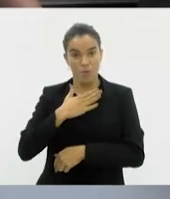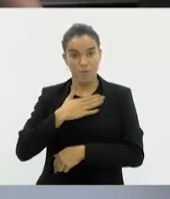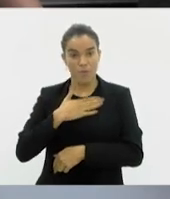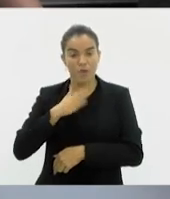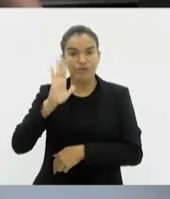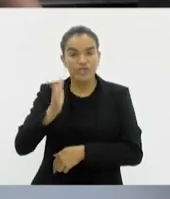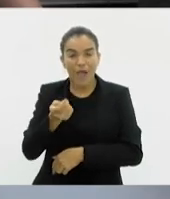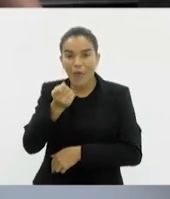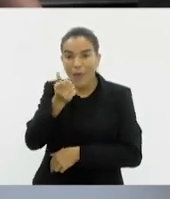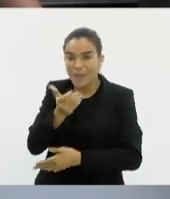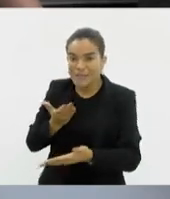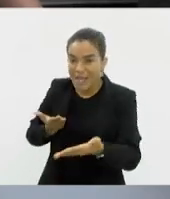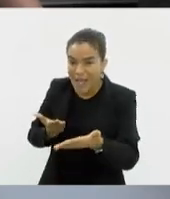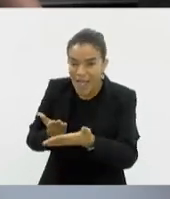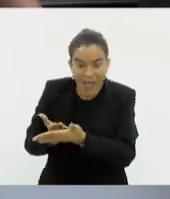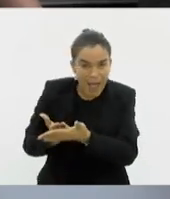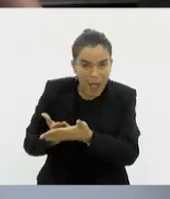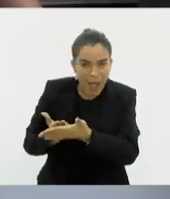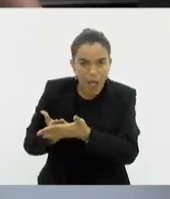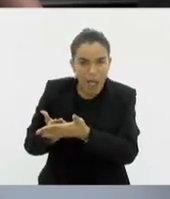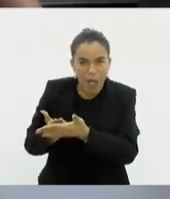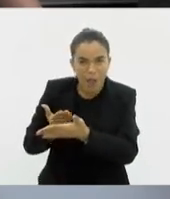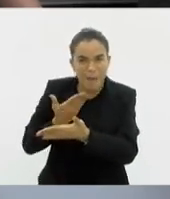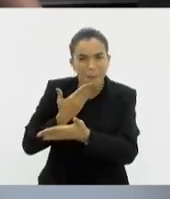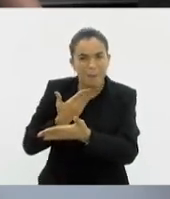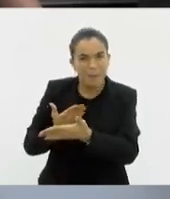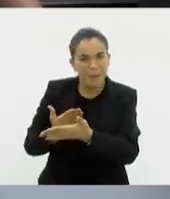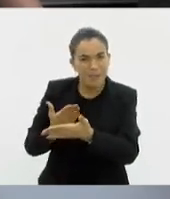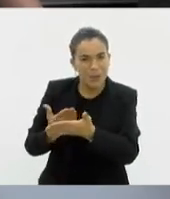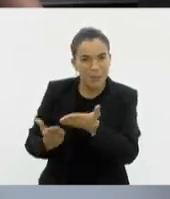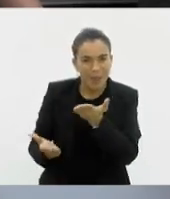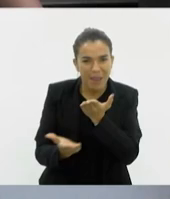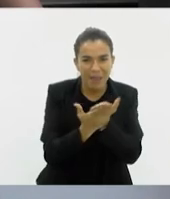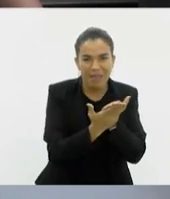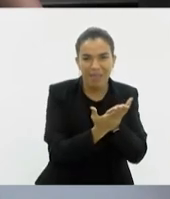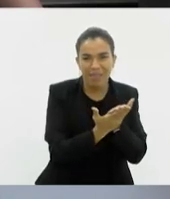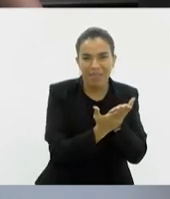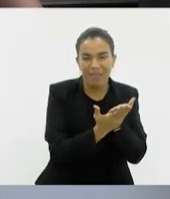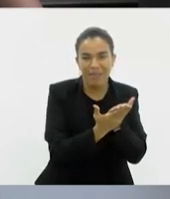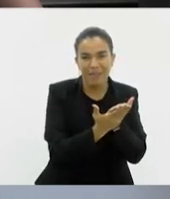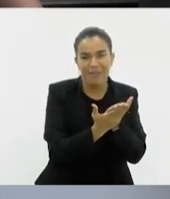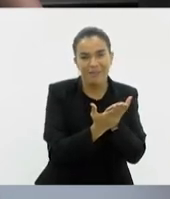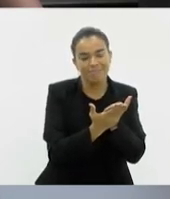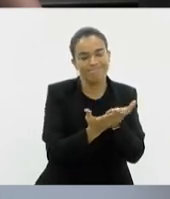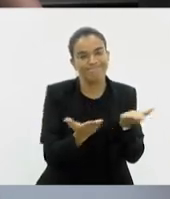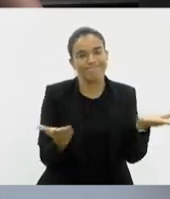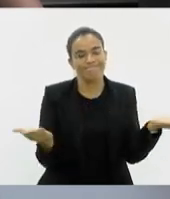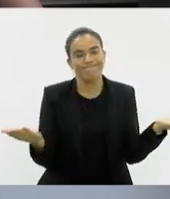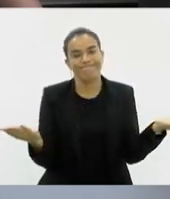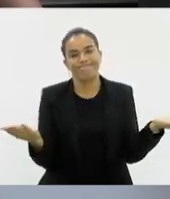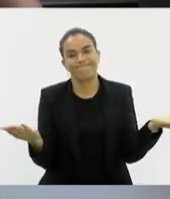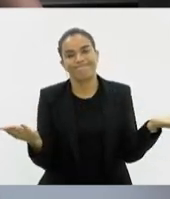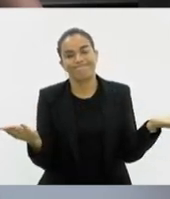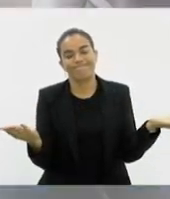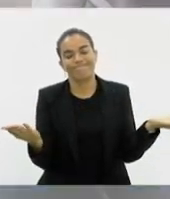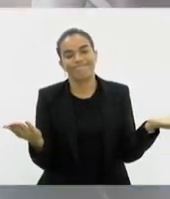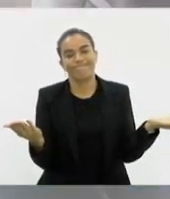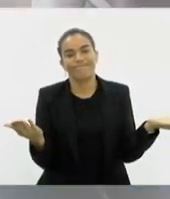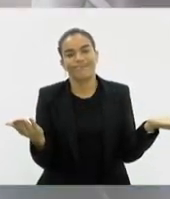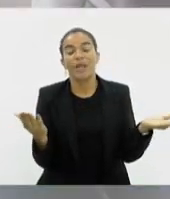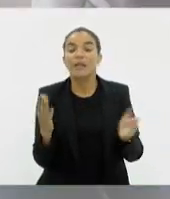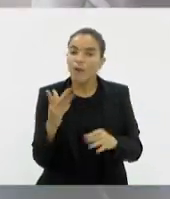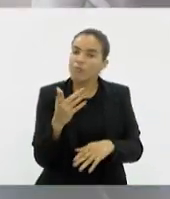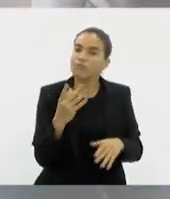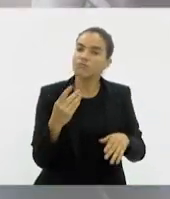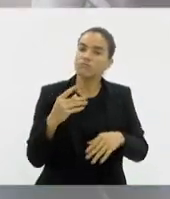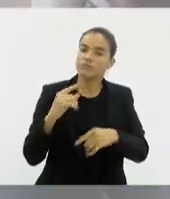ser aprovado naquele dia. Foi pedido para anexar aí. Né? Perfeito. Então a gente traz na próxima como questão de ordem